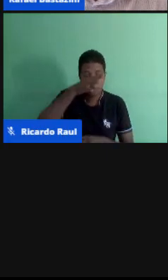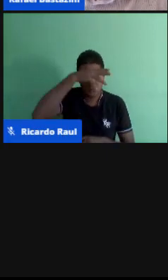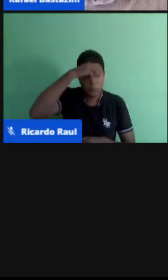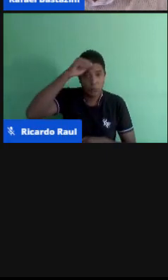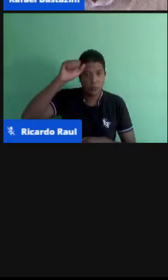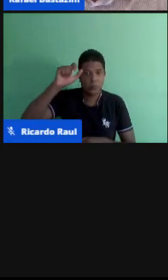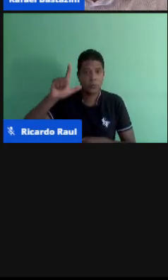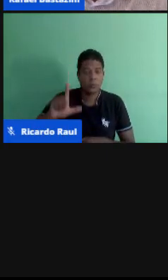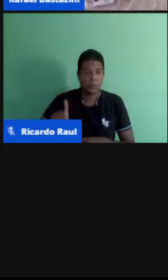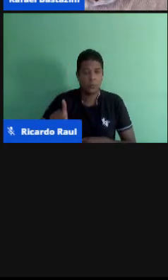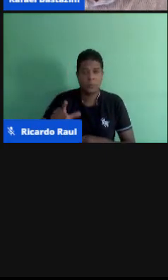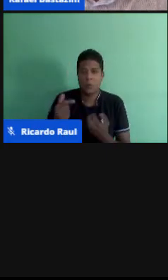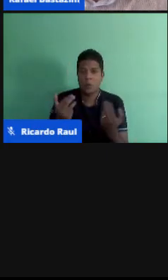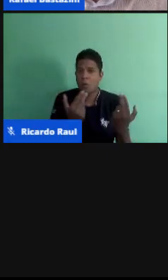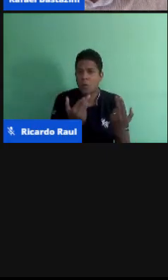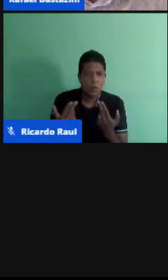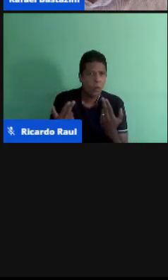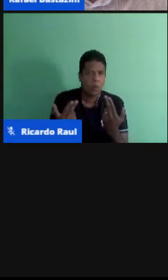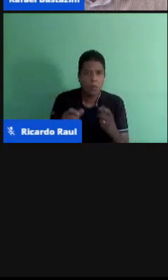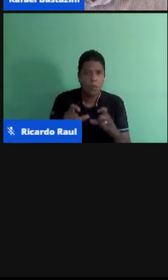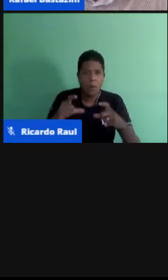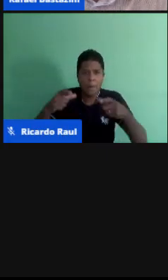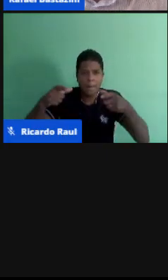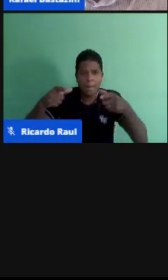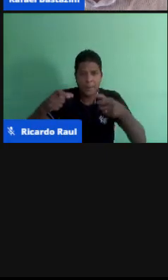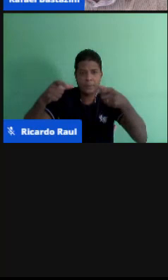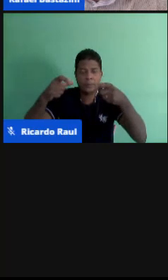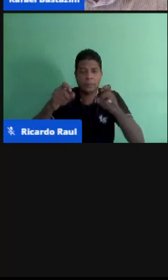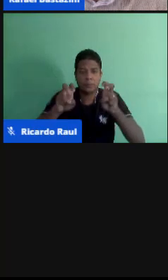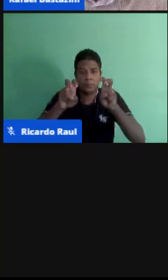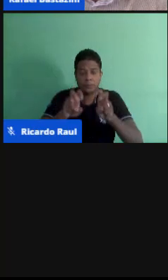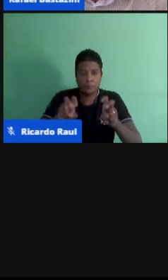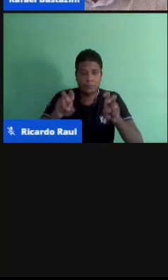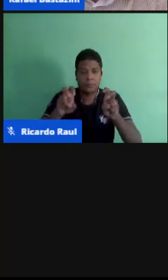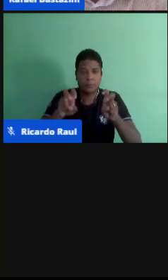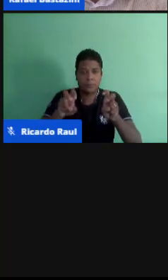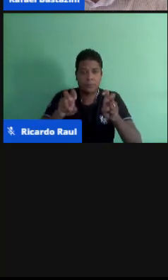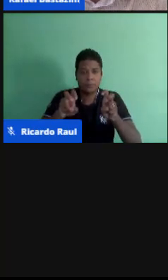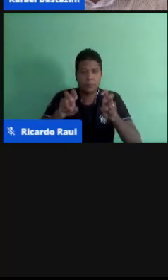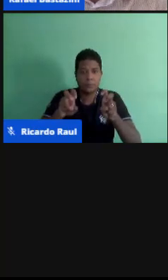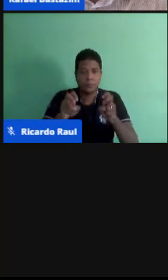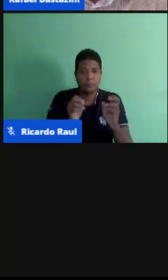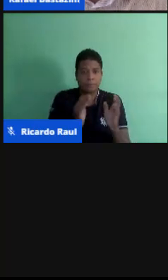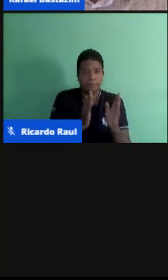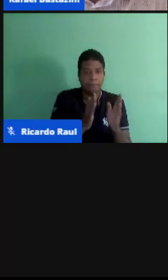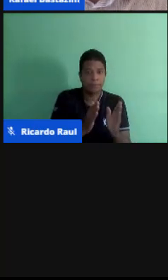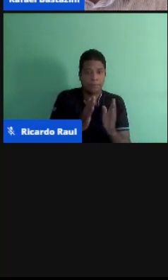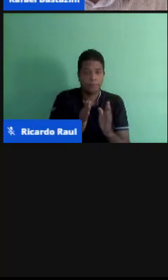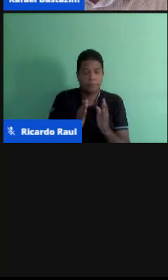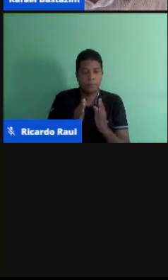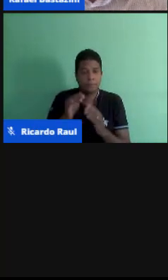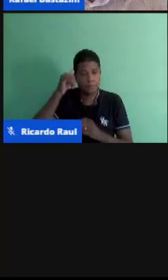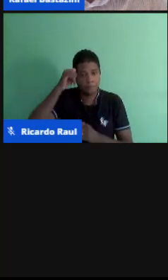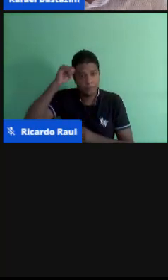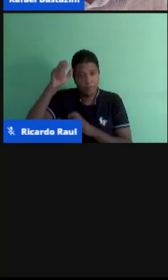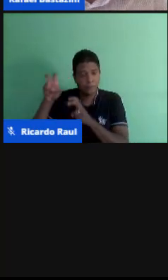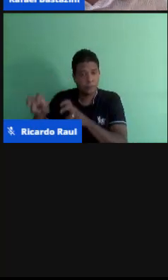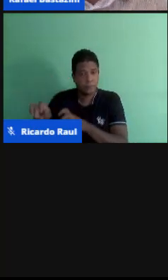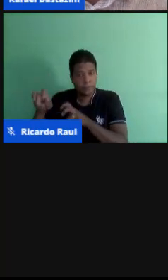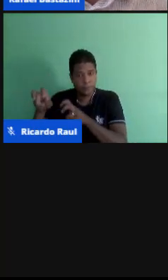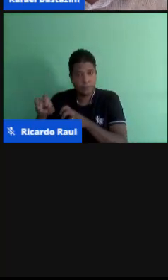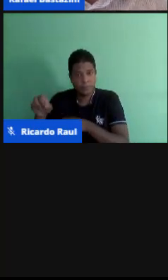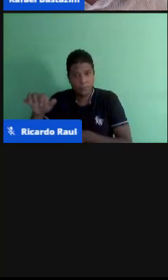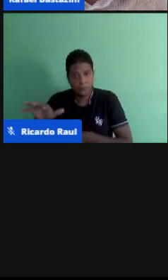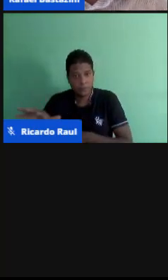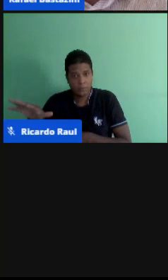do Sul. Mesmo esquema, printei a tela, coloquei as classes que eu queria, pastagem, agricultura, infraestrutura e